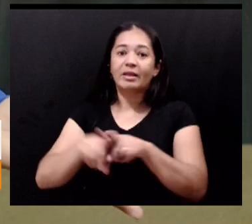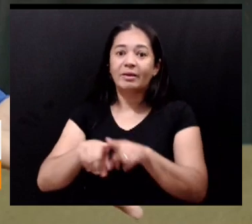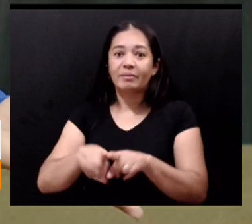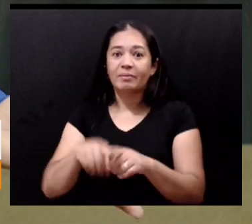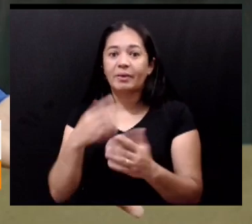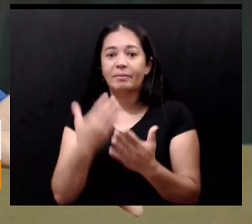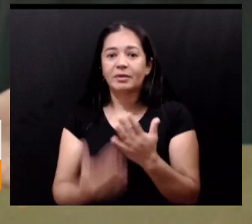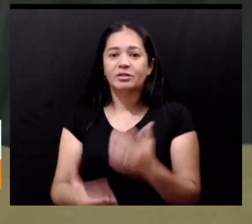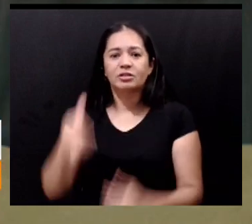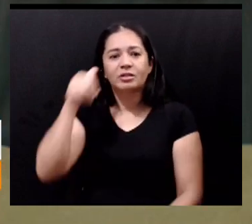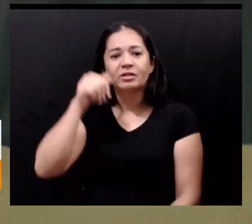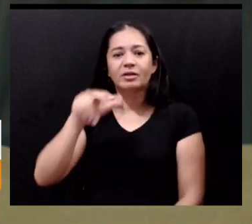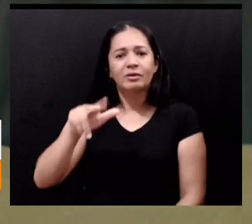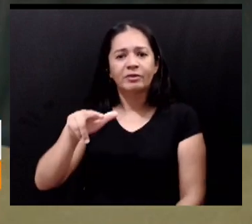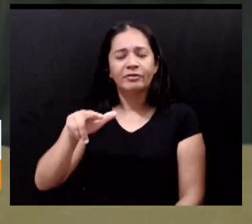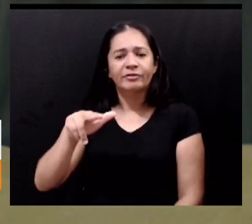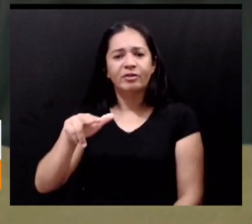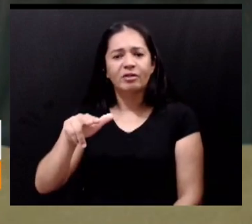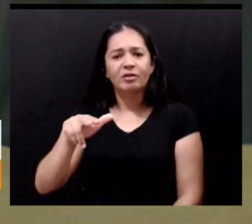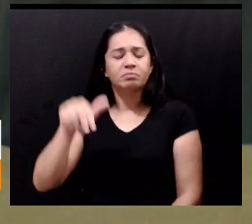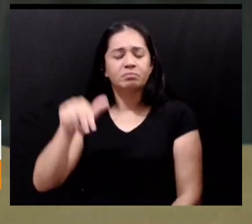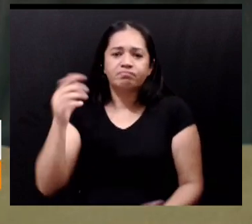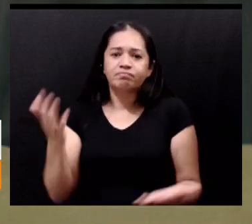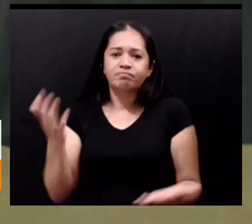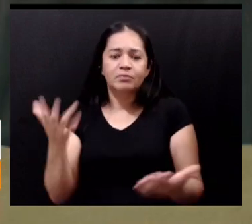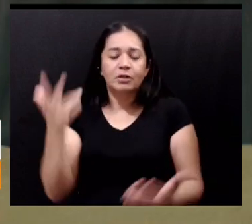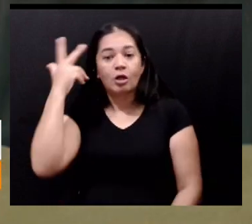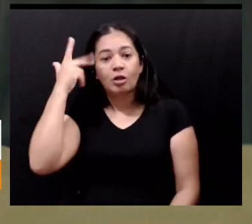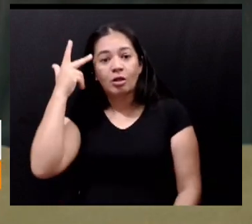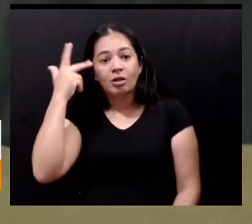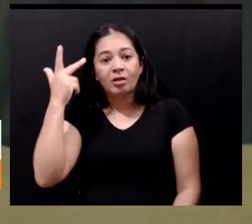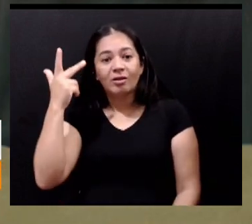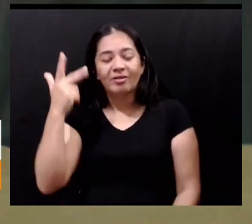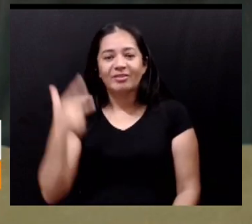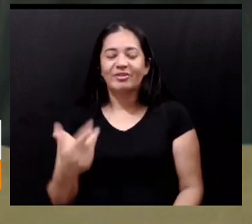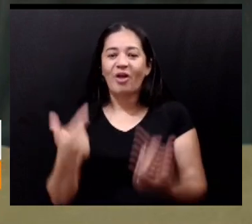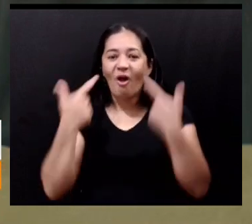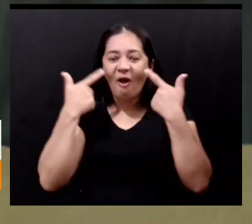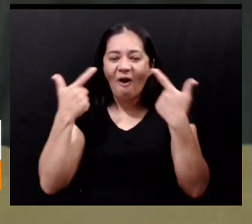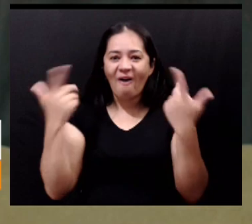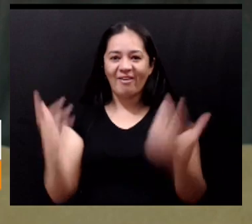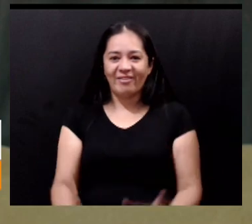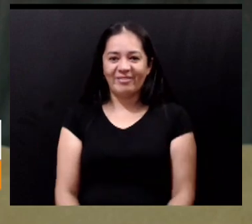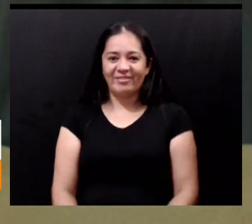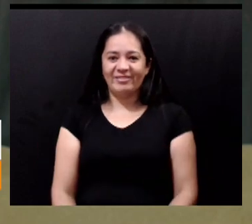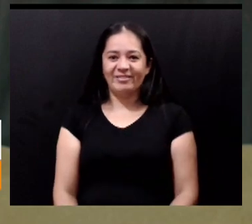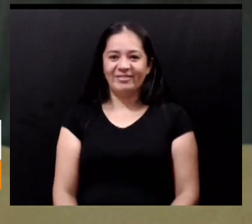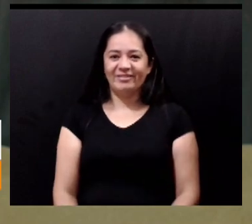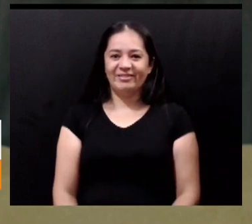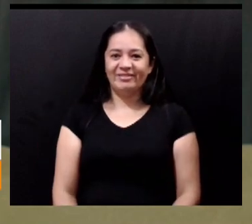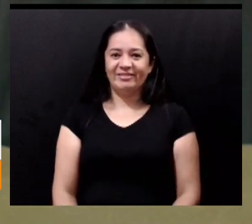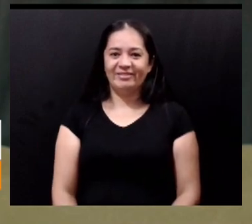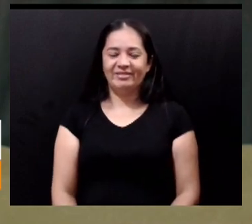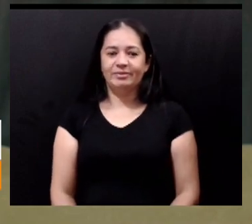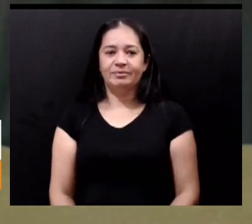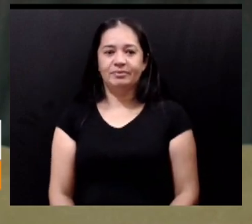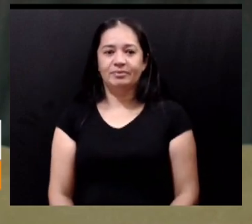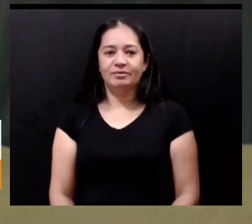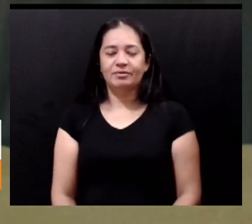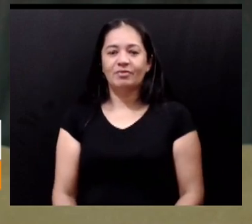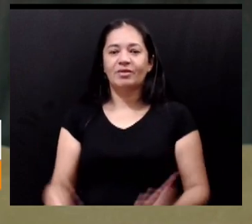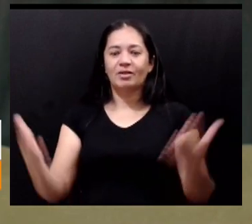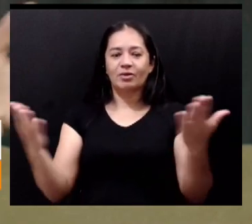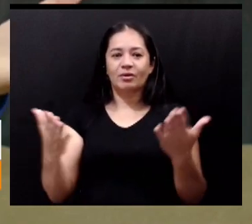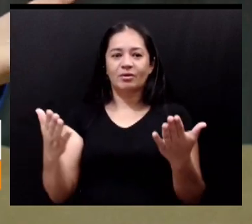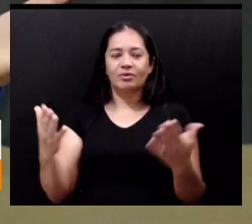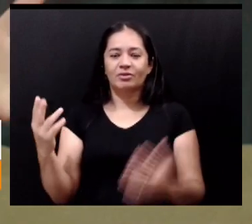faz parte. E assim, olha isso. É isso. Hoje eu não consegui segurar.